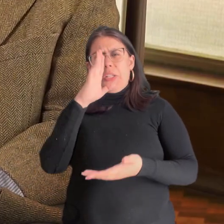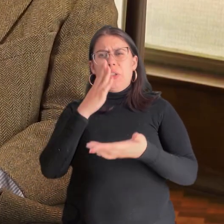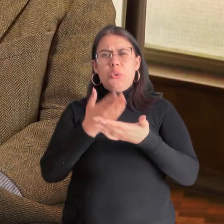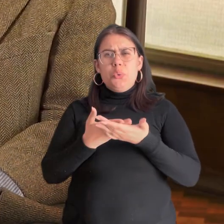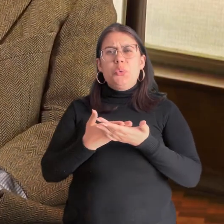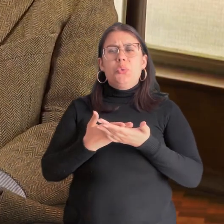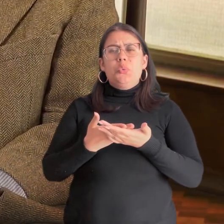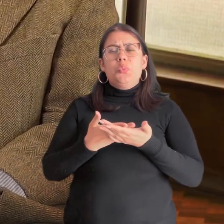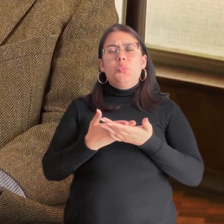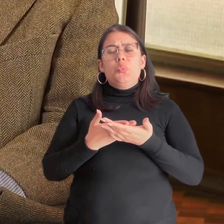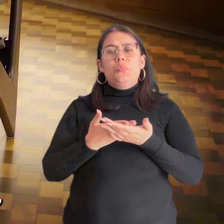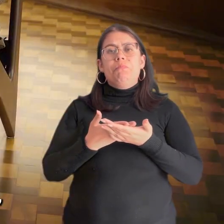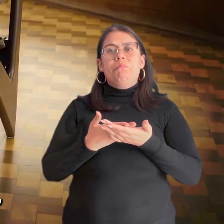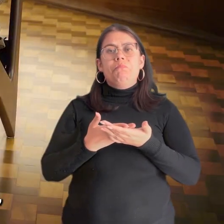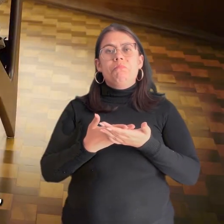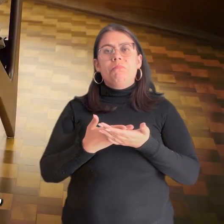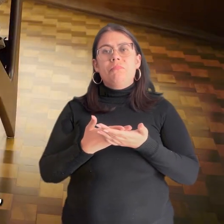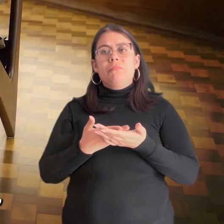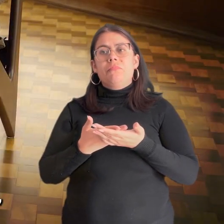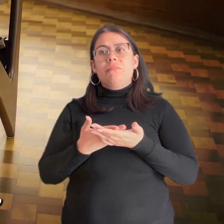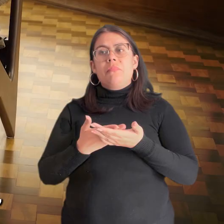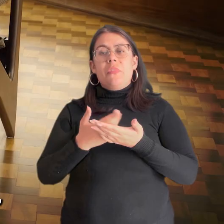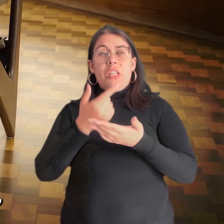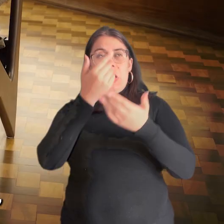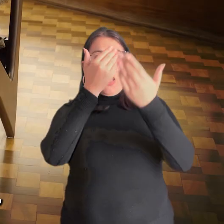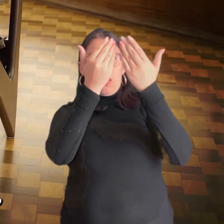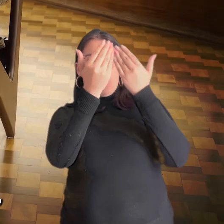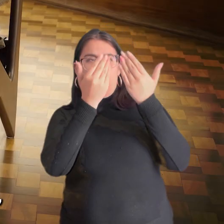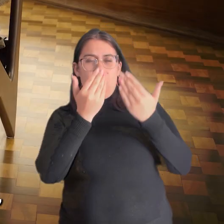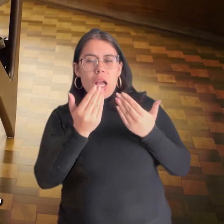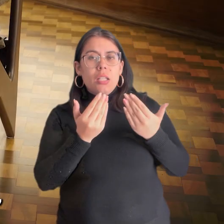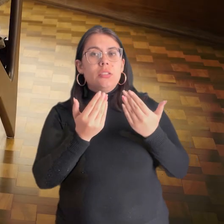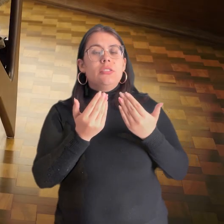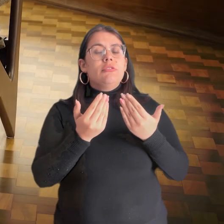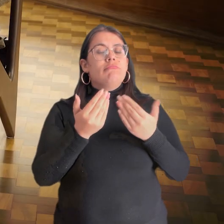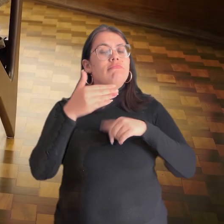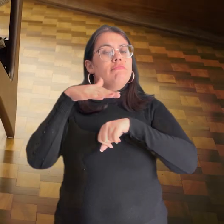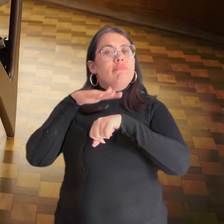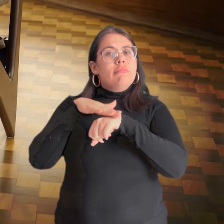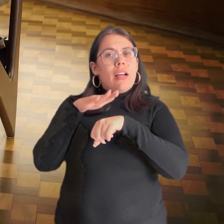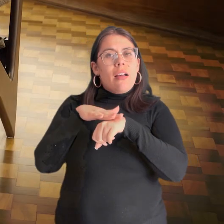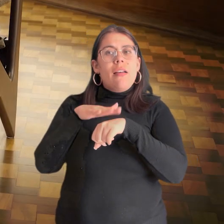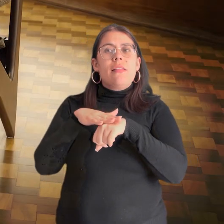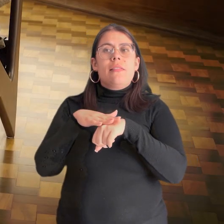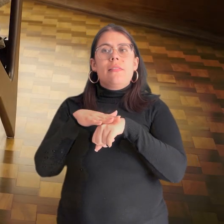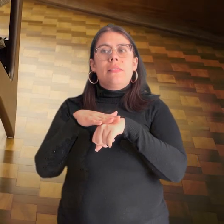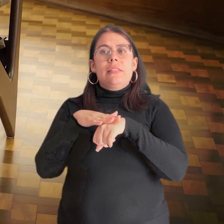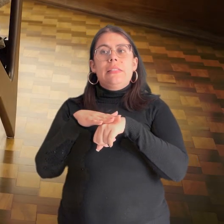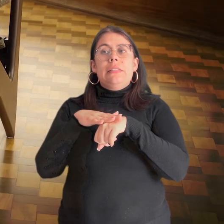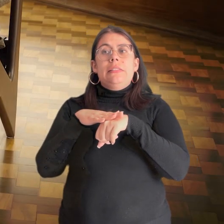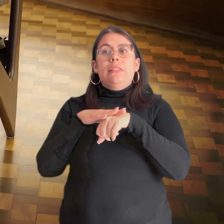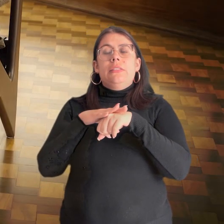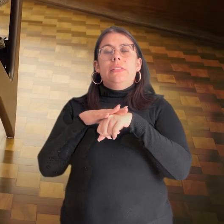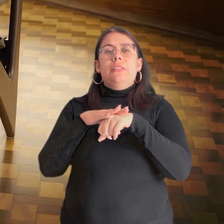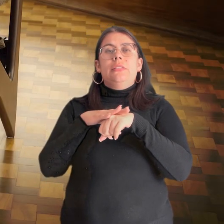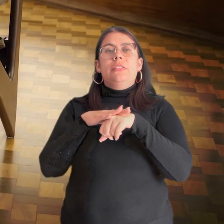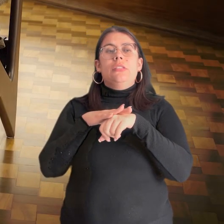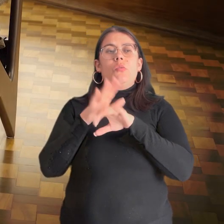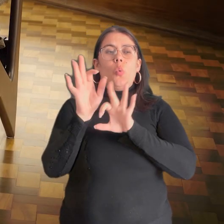acredito, enfim, essa é a análise que nós estamos fazendo, de que ao desmontar o